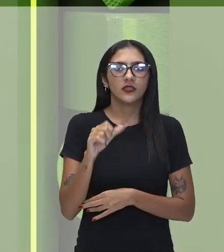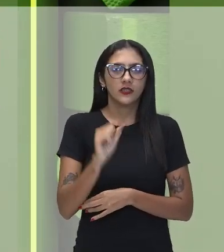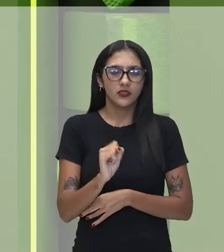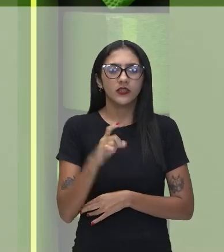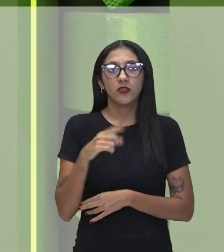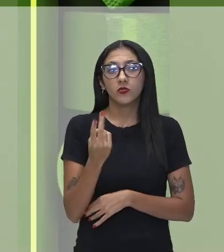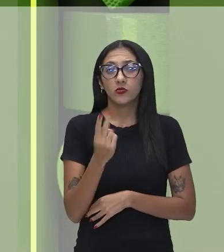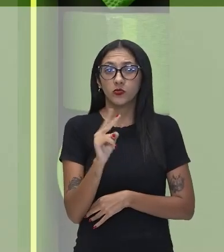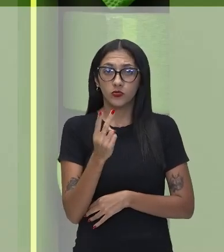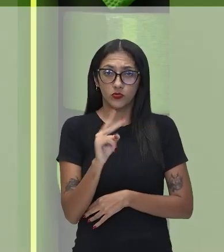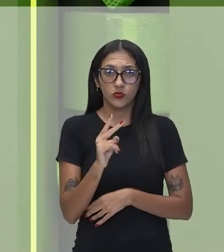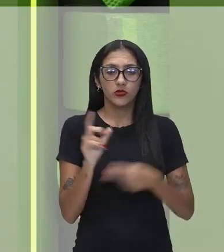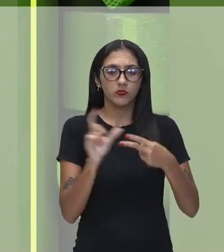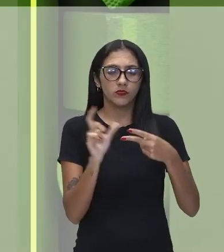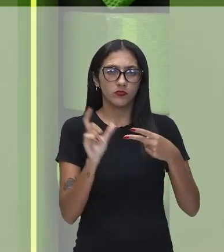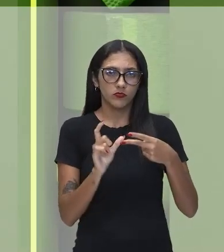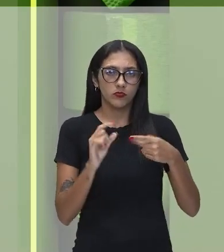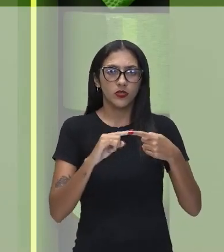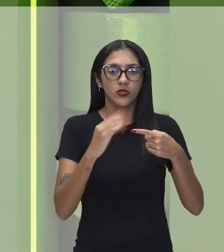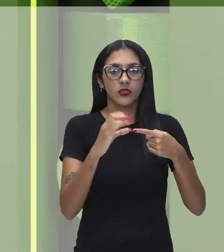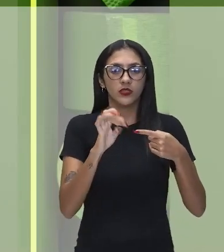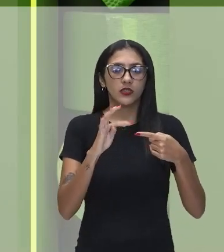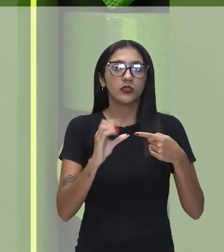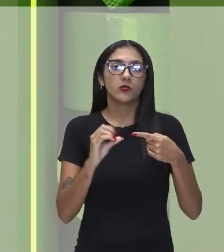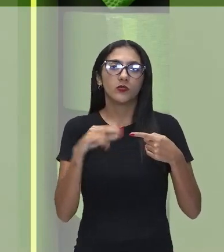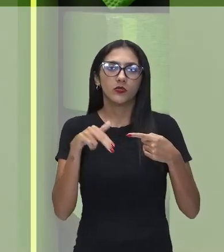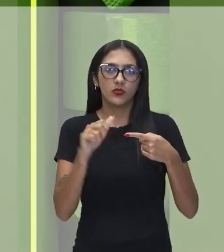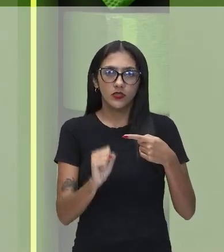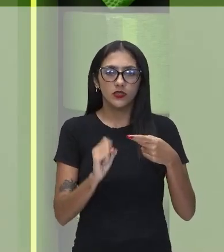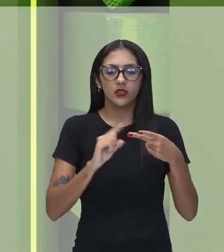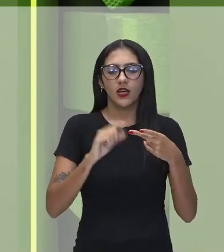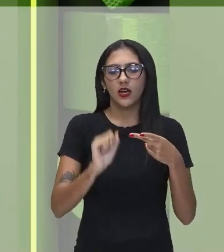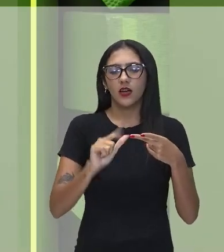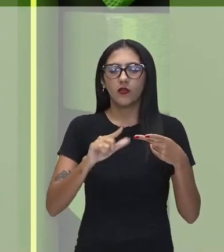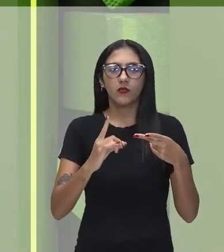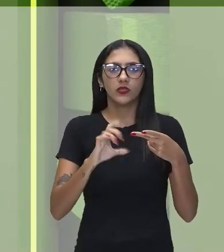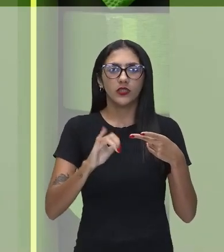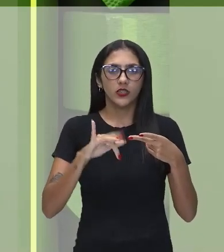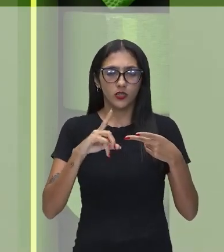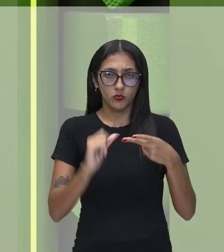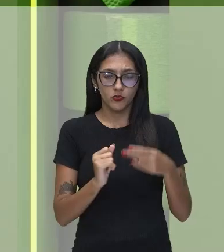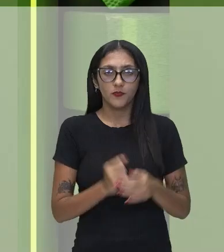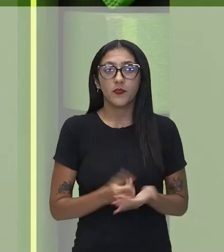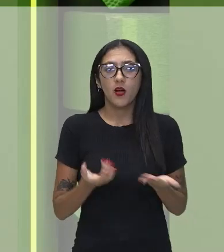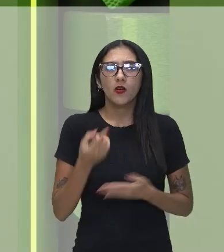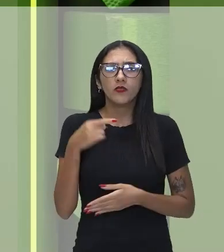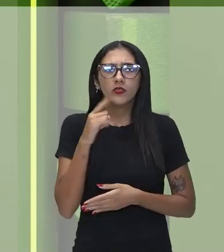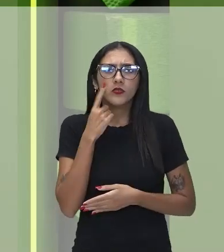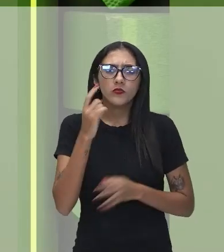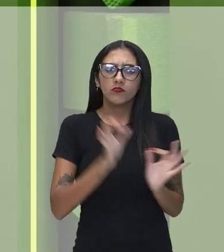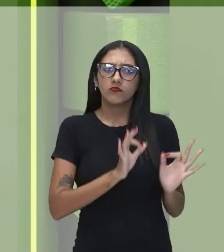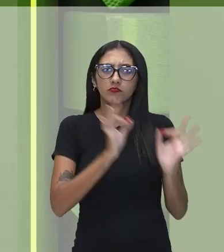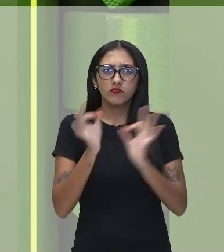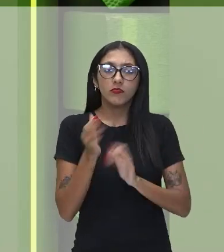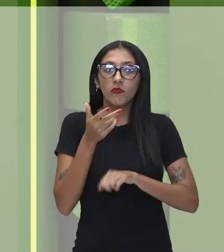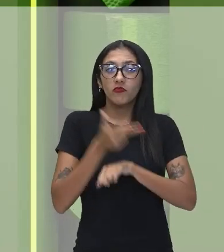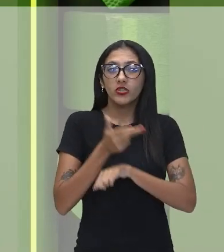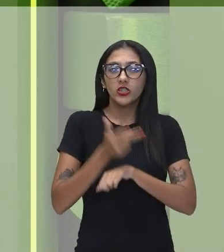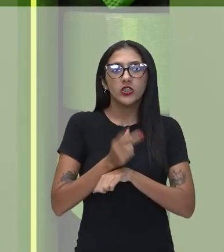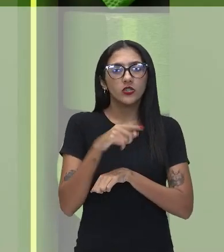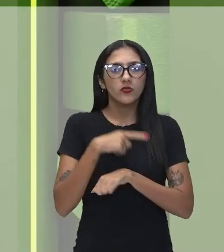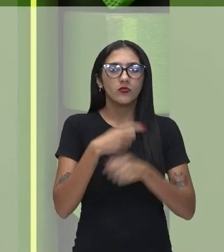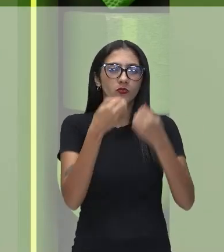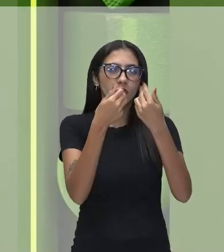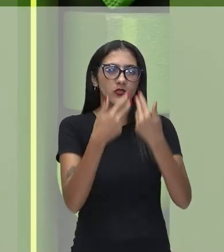cetonas e aldeídos, que nós vamos falar hoje, nós vamos assistir um vídeo que fala sobre